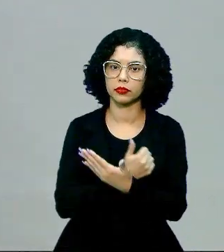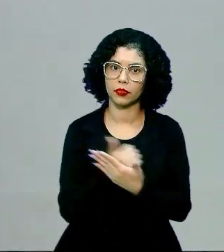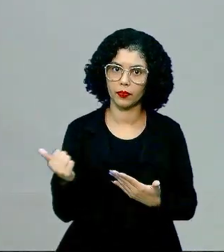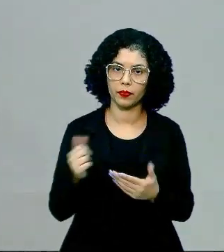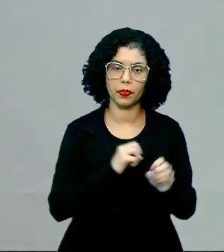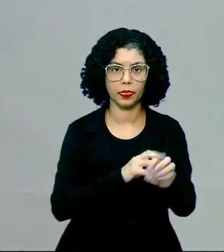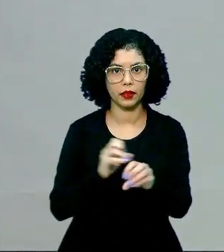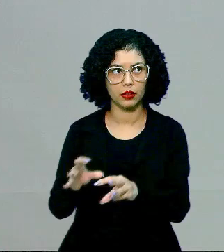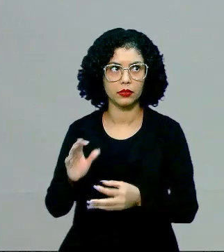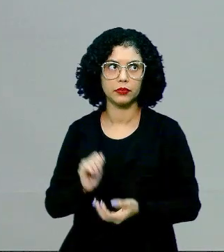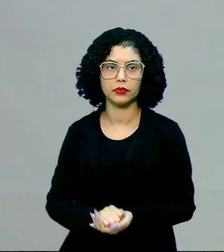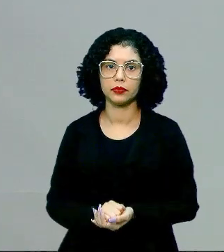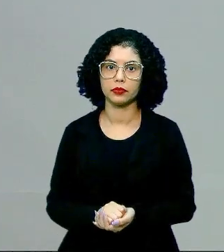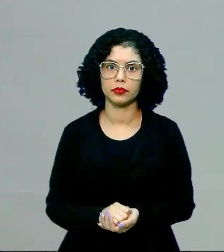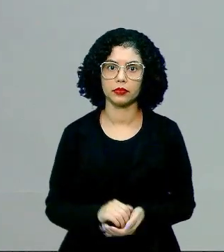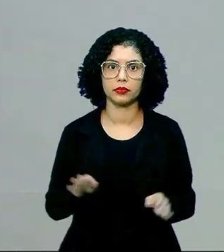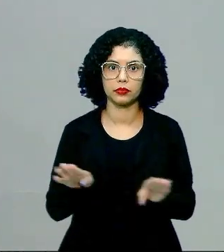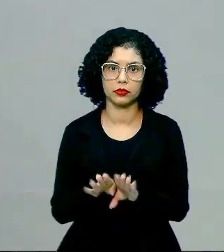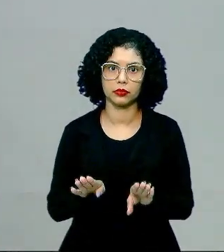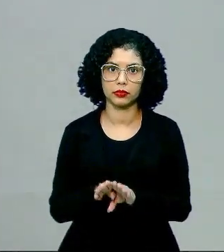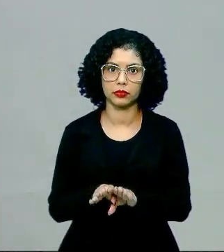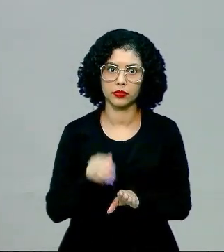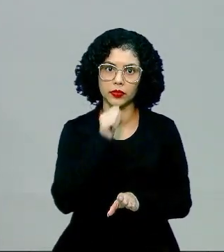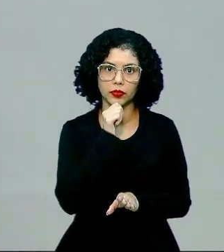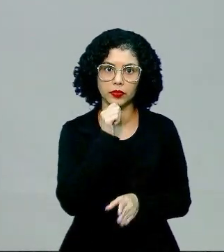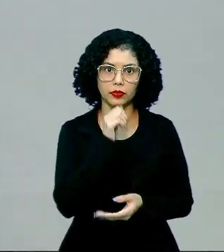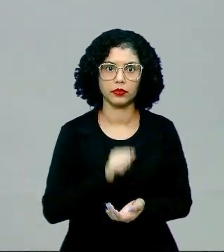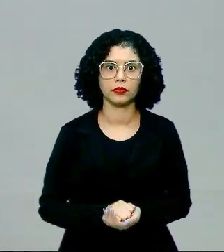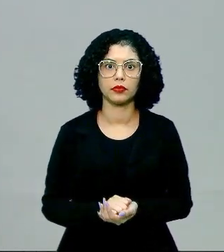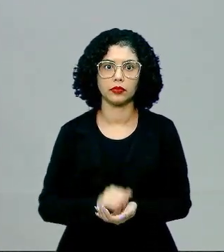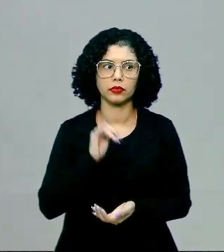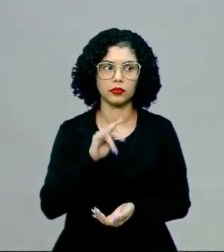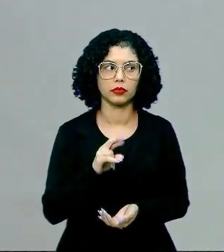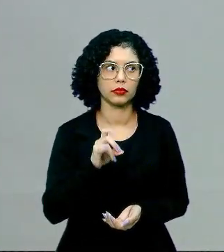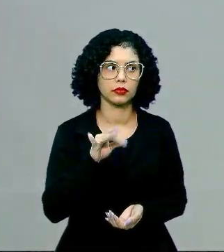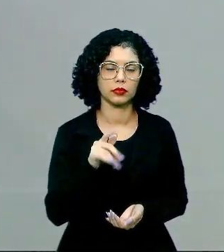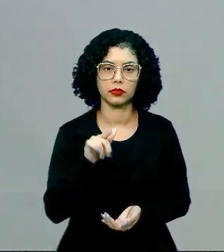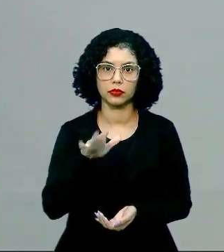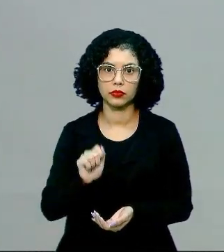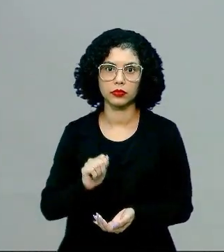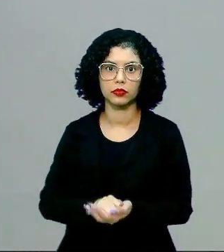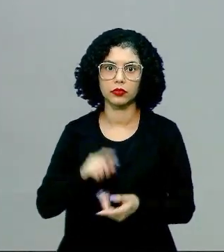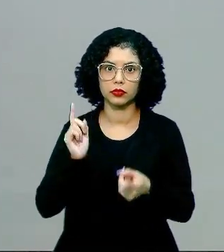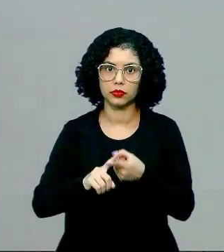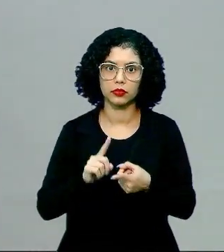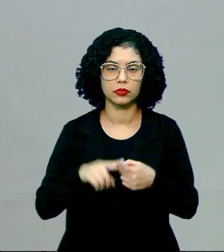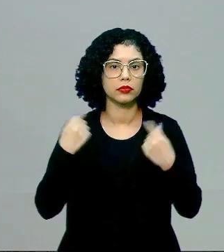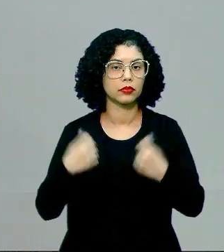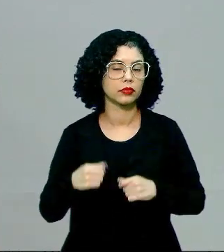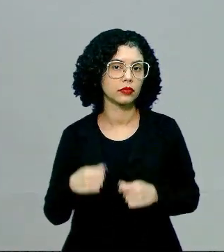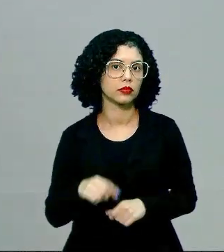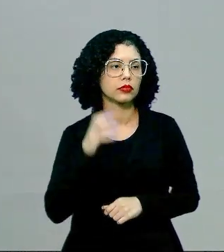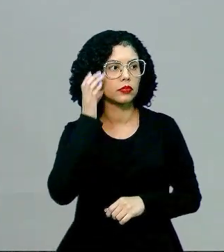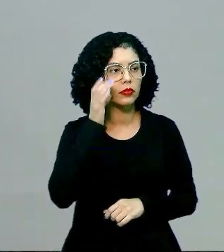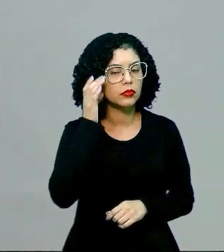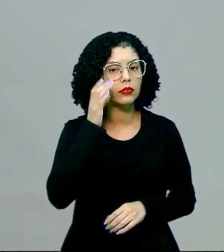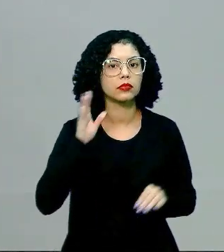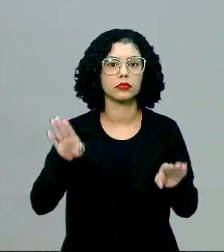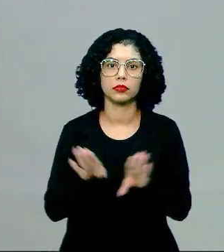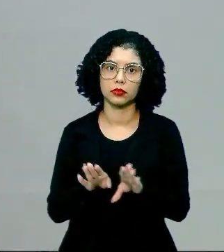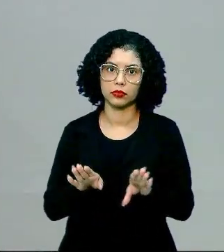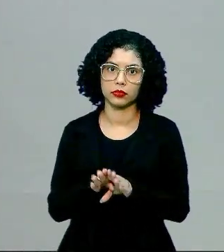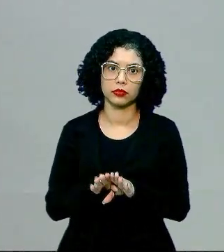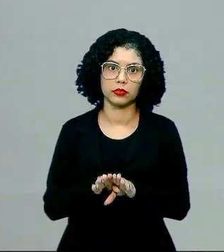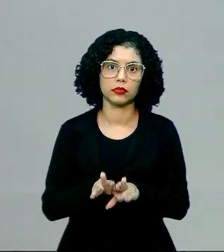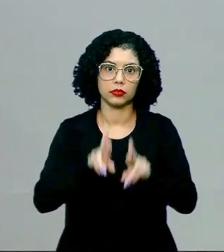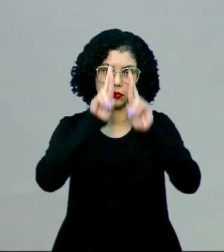ações educativas, elas são absolutamente imprescindíveis, porque é necessário ter a consciência para